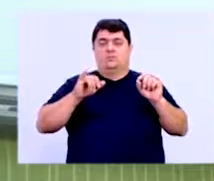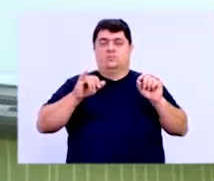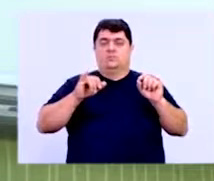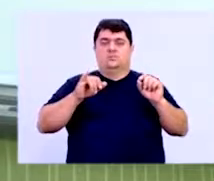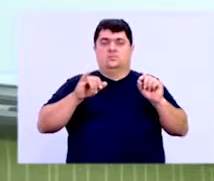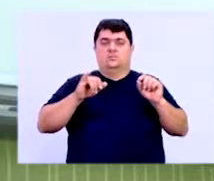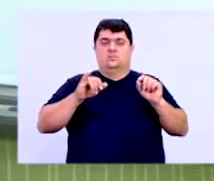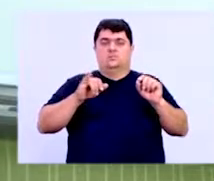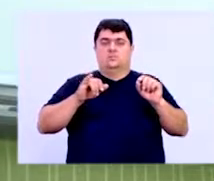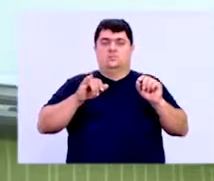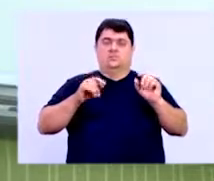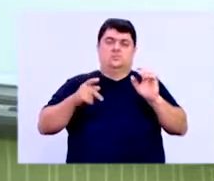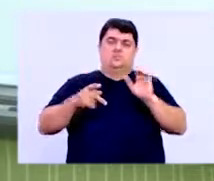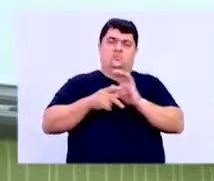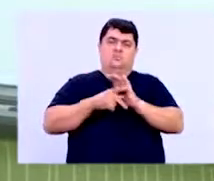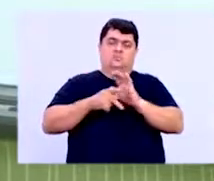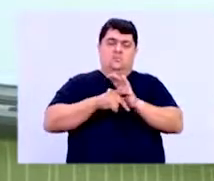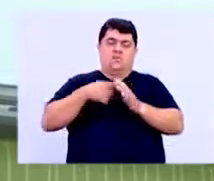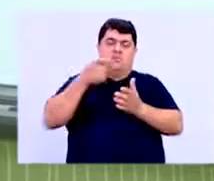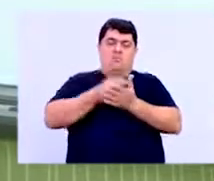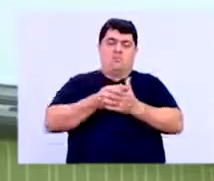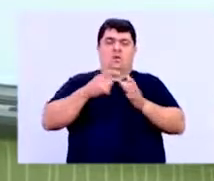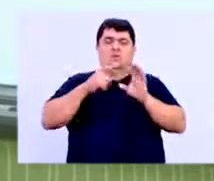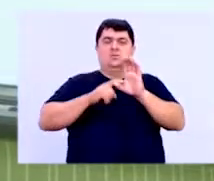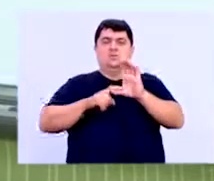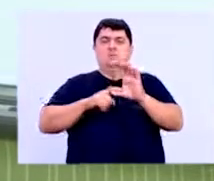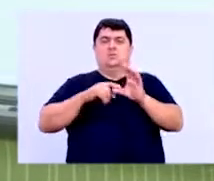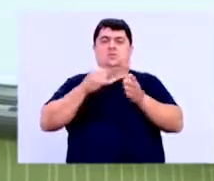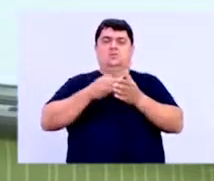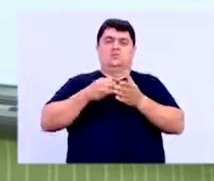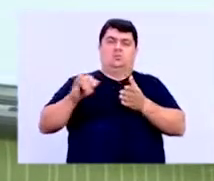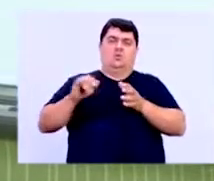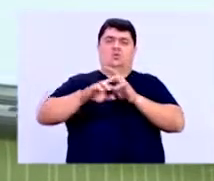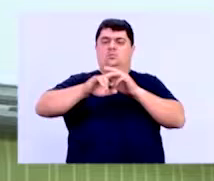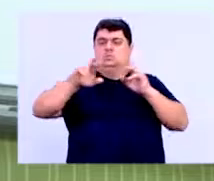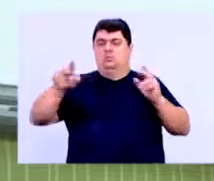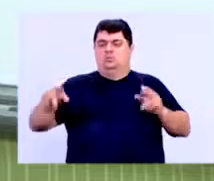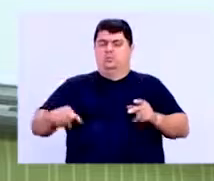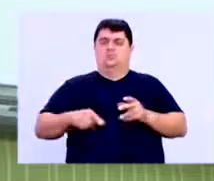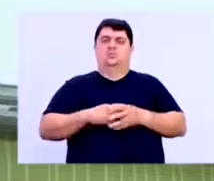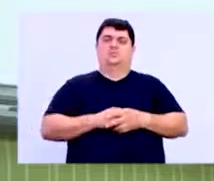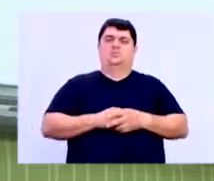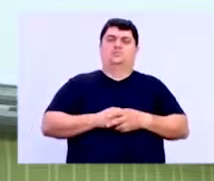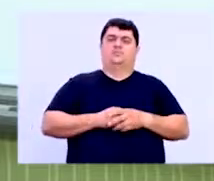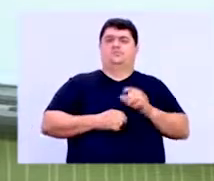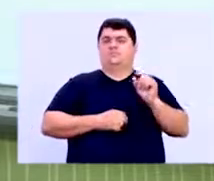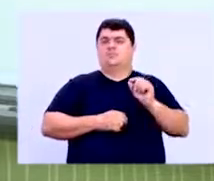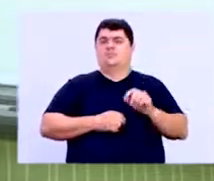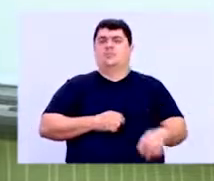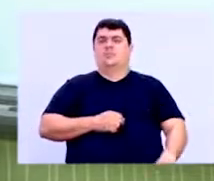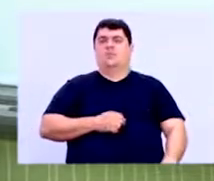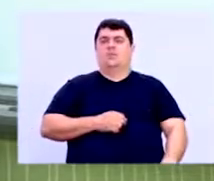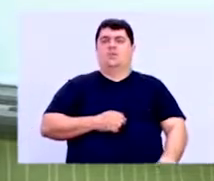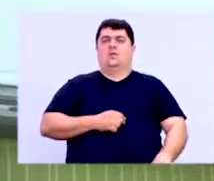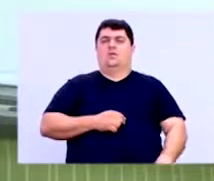para cobertura de despesas, impostos e tudo mais. Então quer dizer que através da margem de contribuição